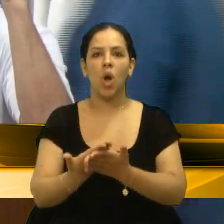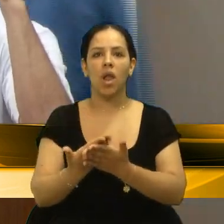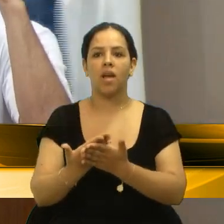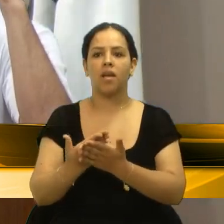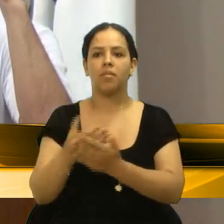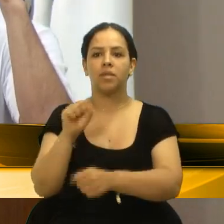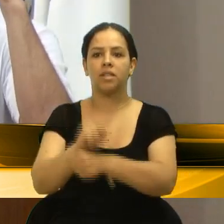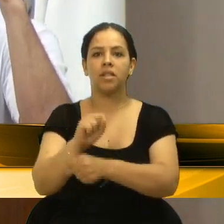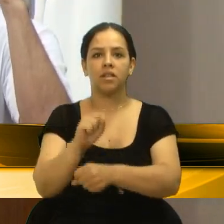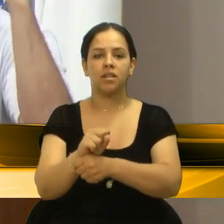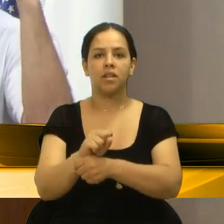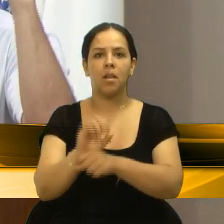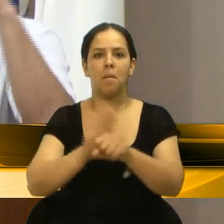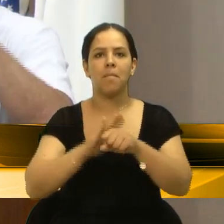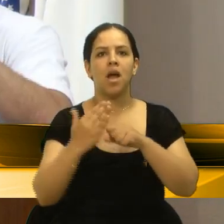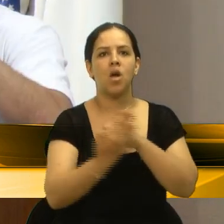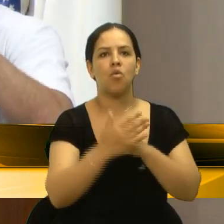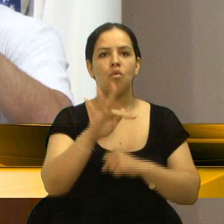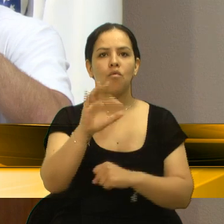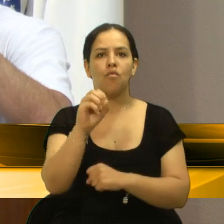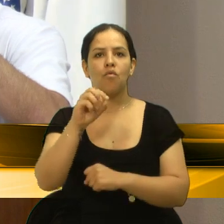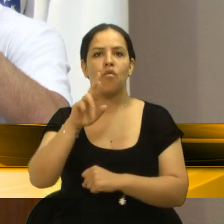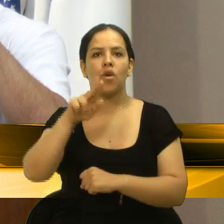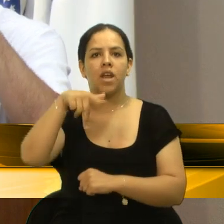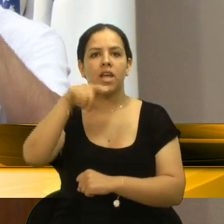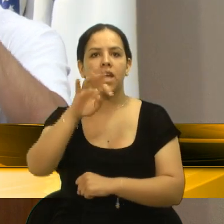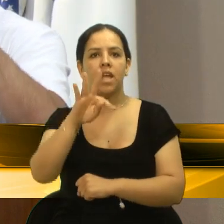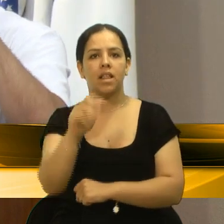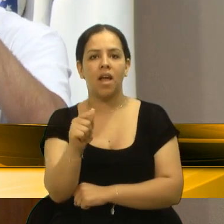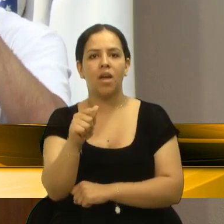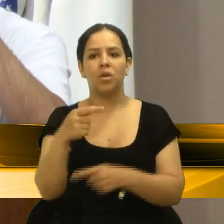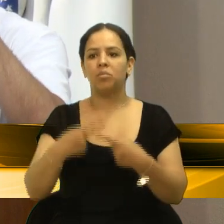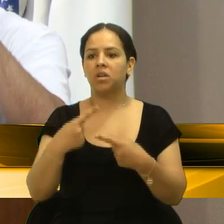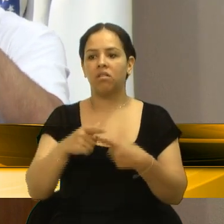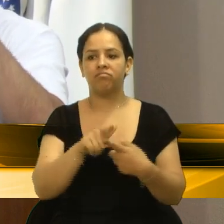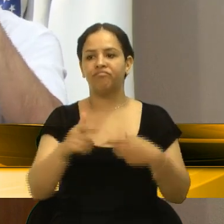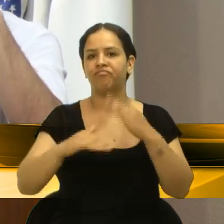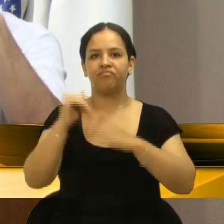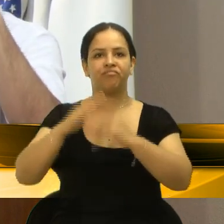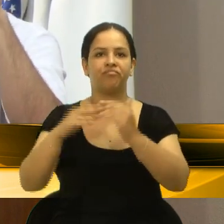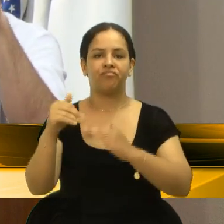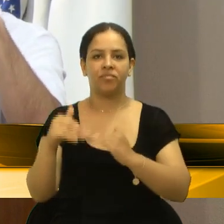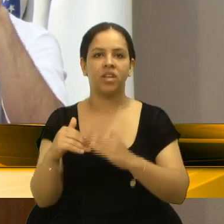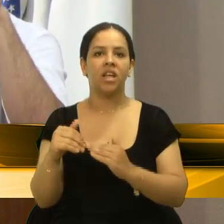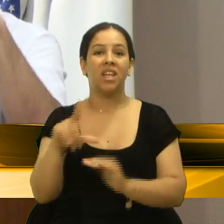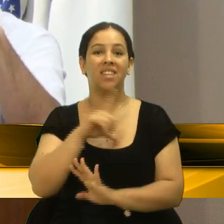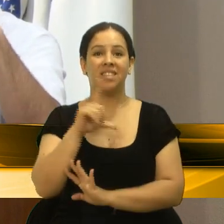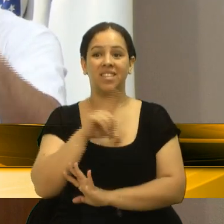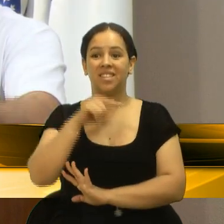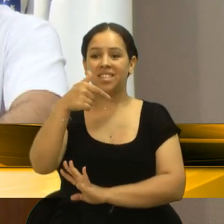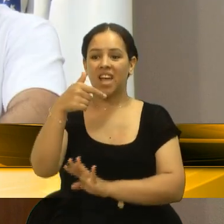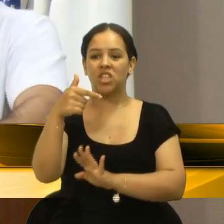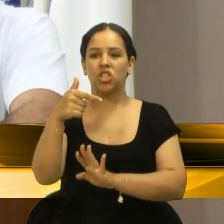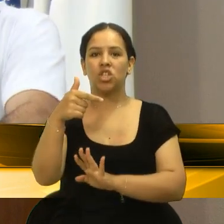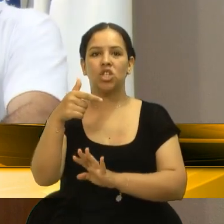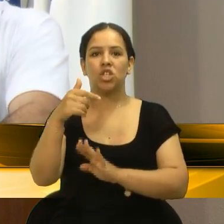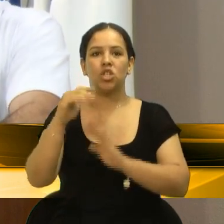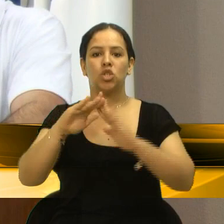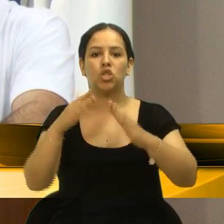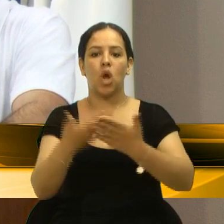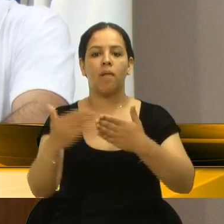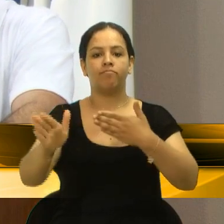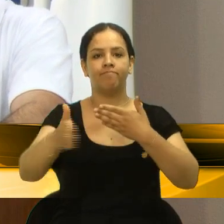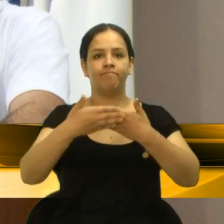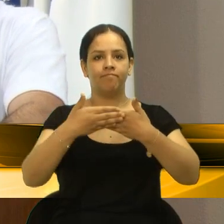Forqueta, porque não tem reforma. Nós tivemos, vereador Velocino Ex, 7 escolas fechadas, e aqui eu falo em nome do